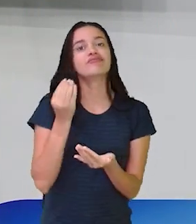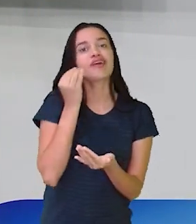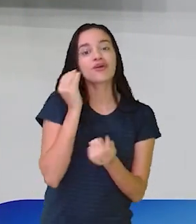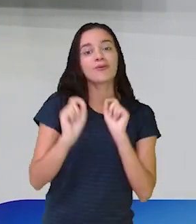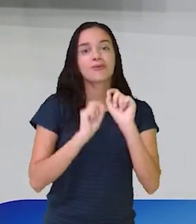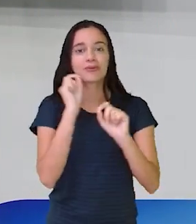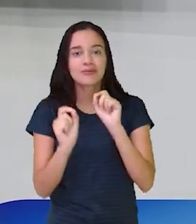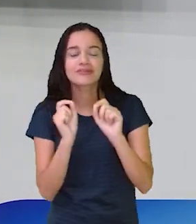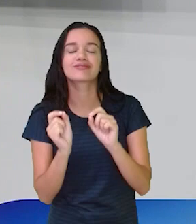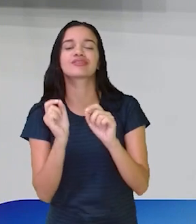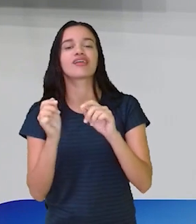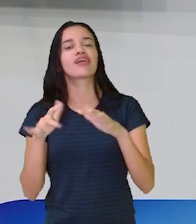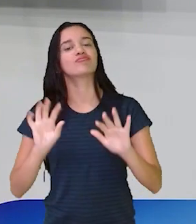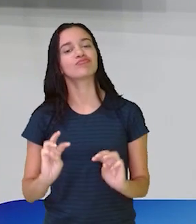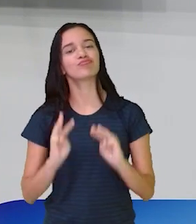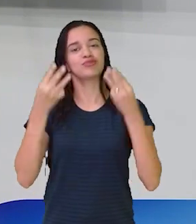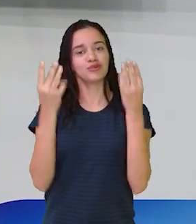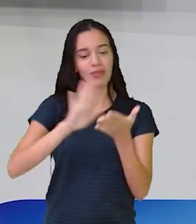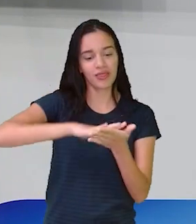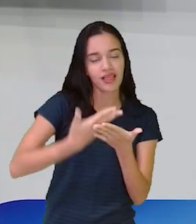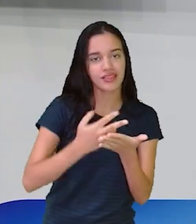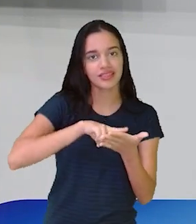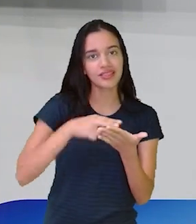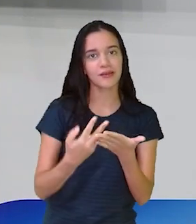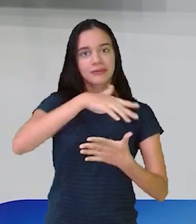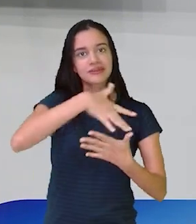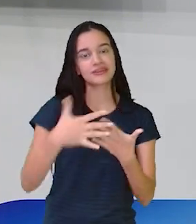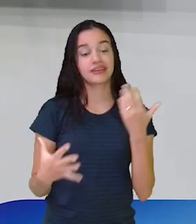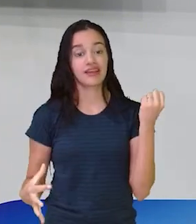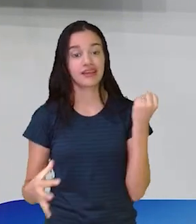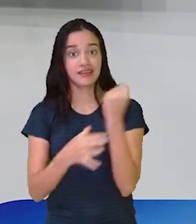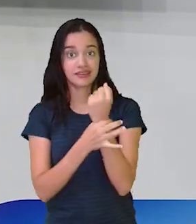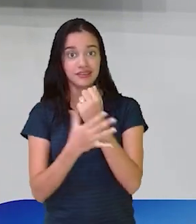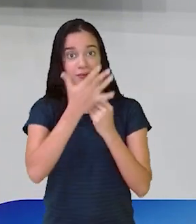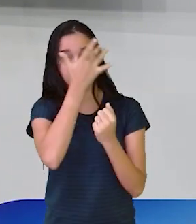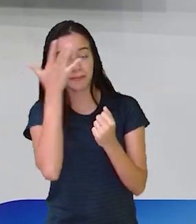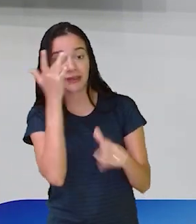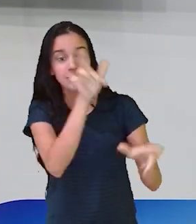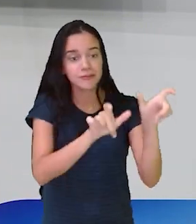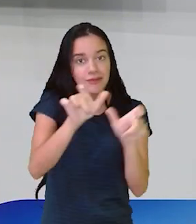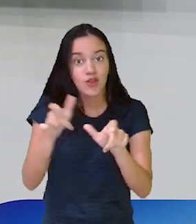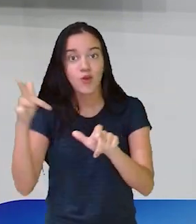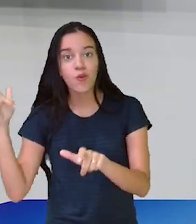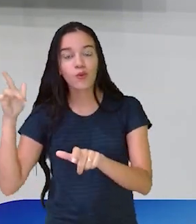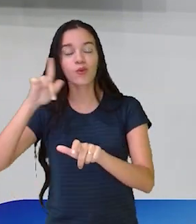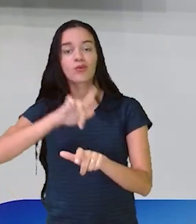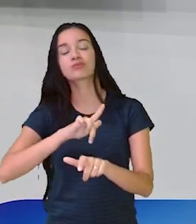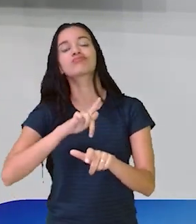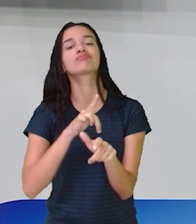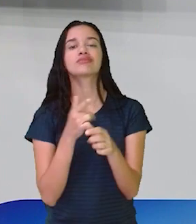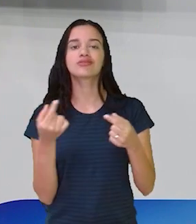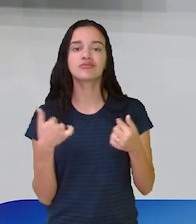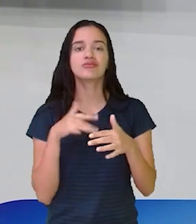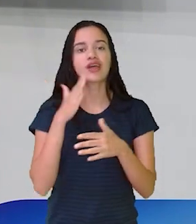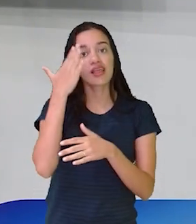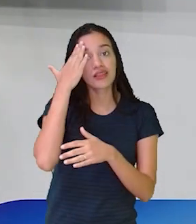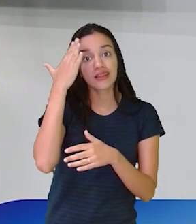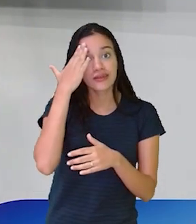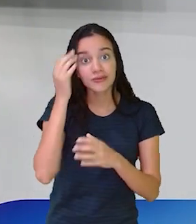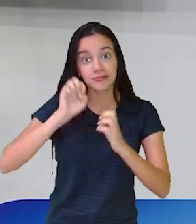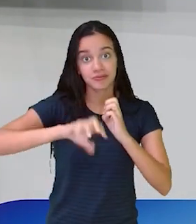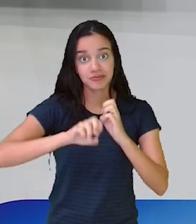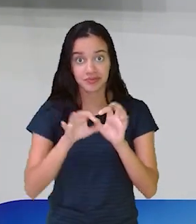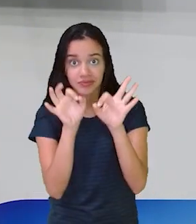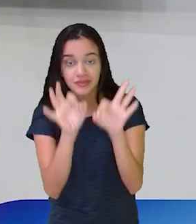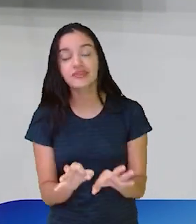um show aqui na interpretação e garantindo que mais pessoas consigam acompanhar o Educa